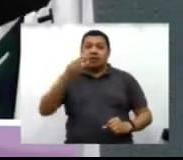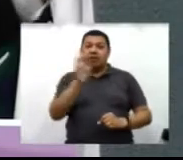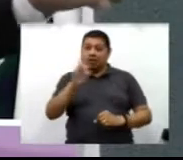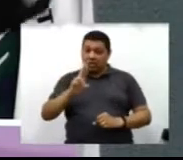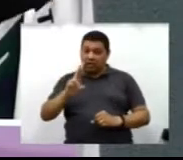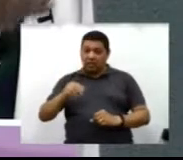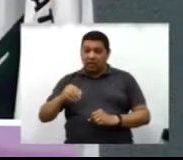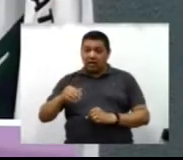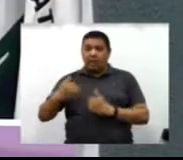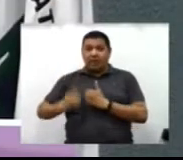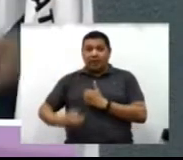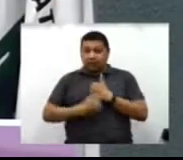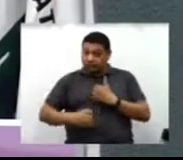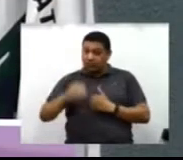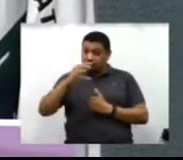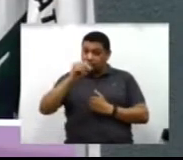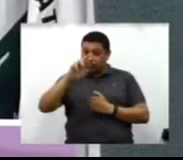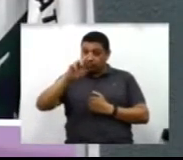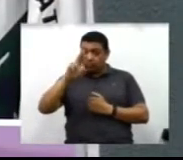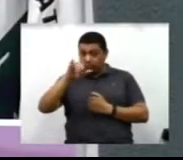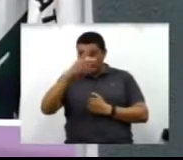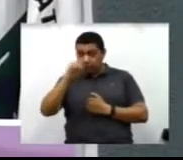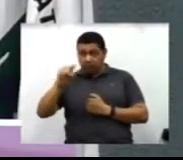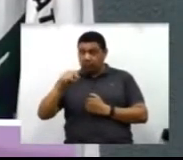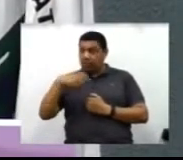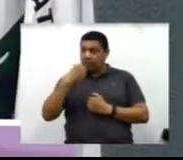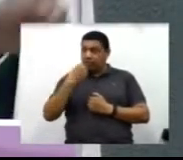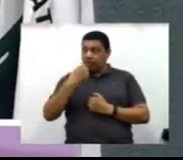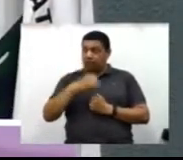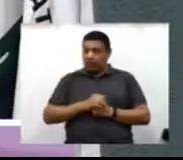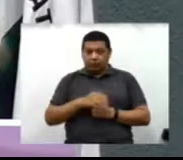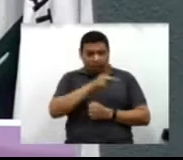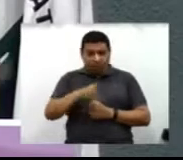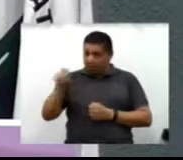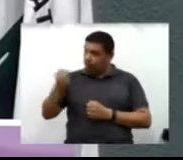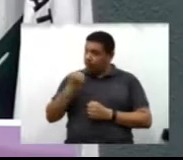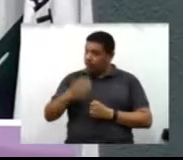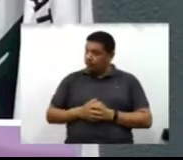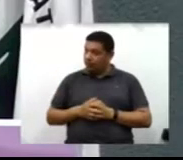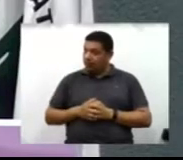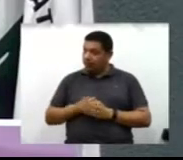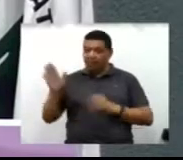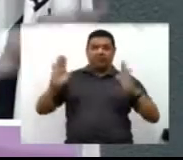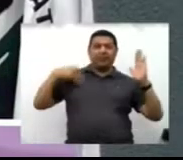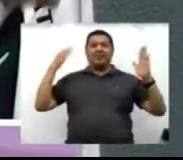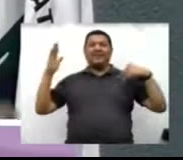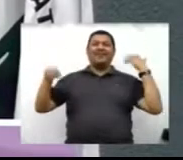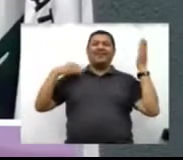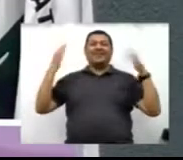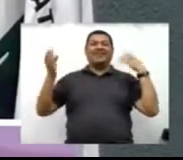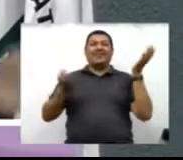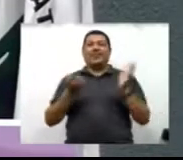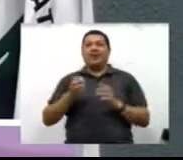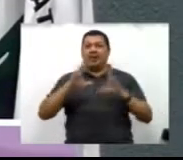as cirurgias do Corujão da Saúde. Eu quero dizer ao senhor, presidente, o senhor está de parabéns. O senhor não foi passear e receber prêmio em Brasília sem trazer